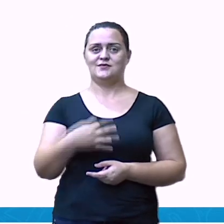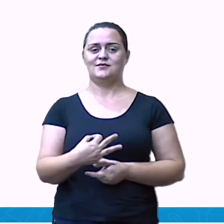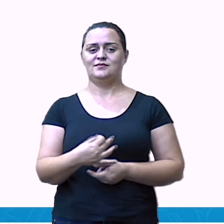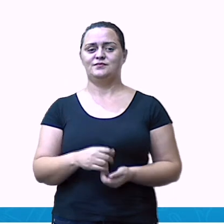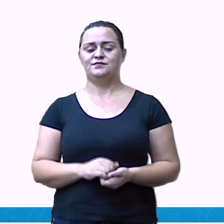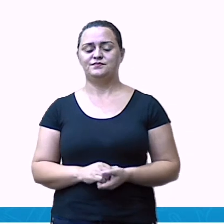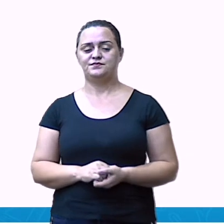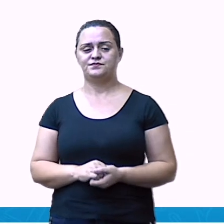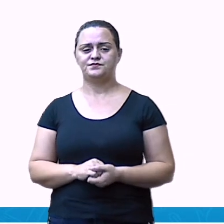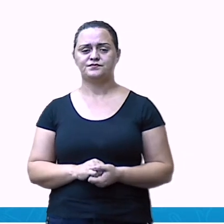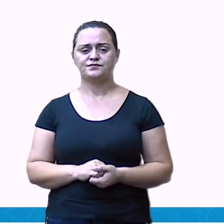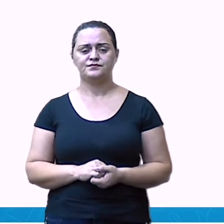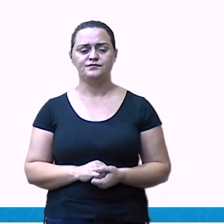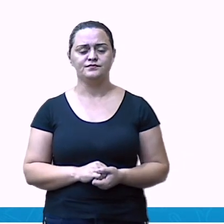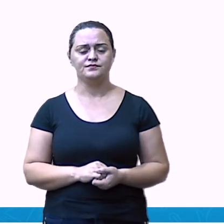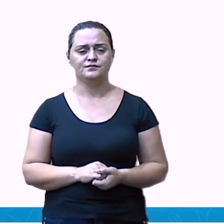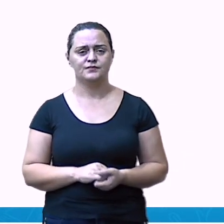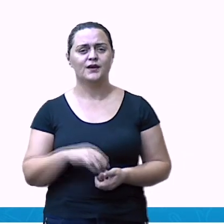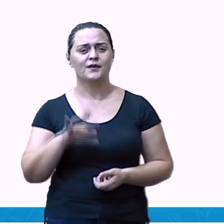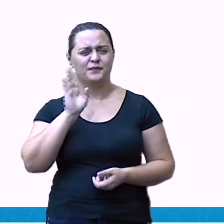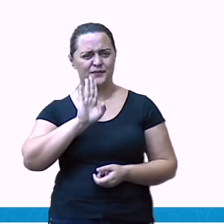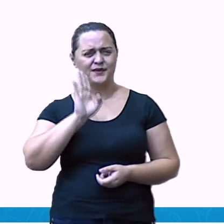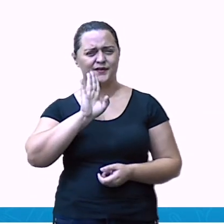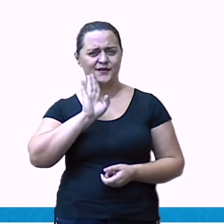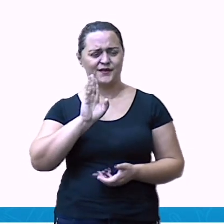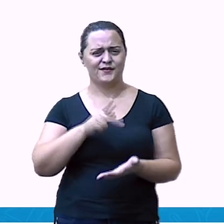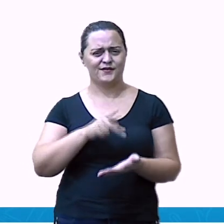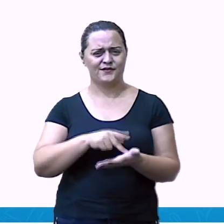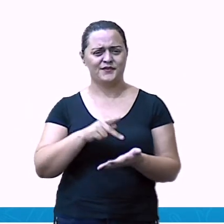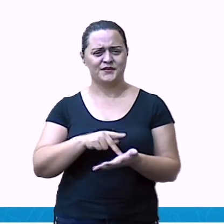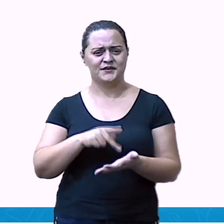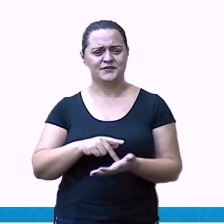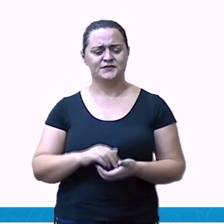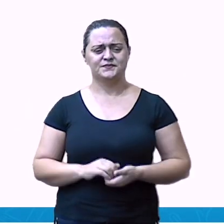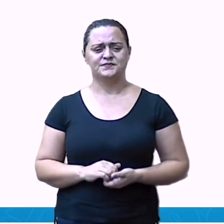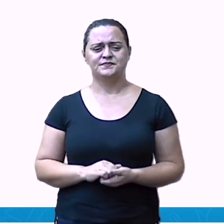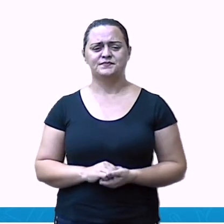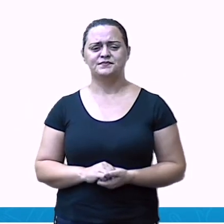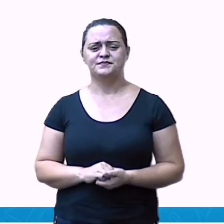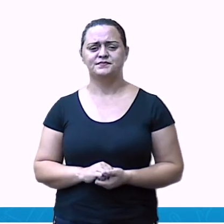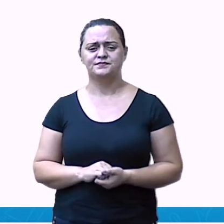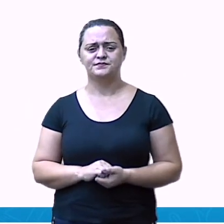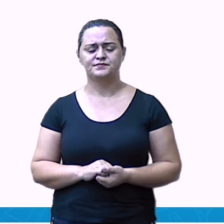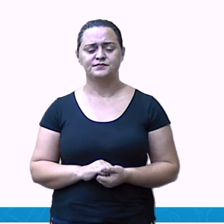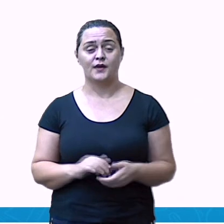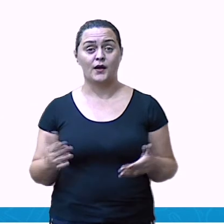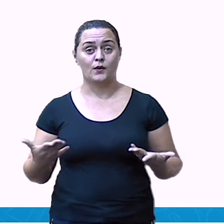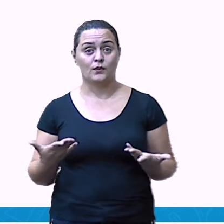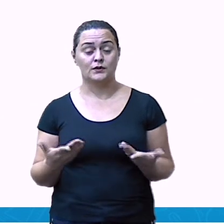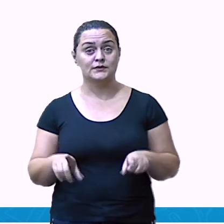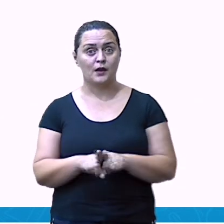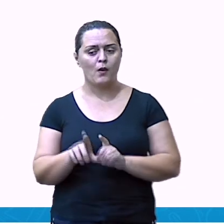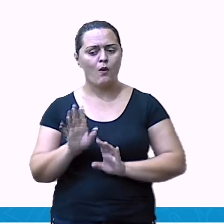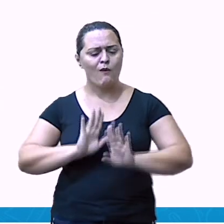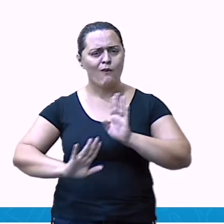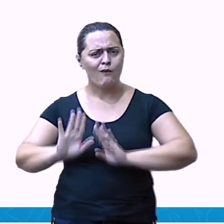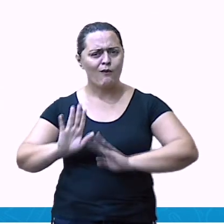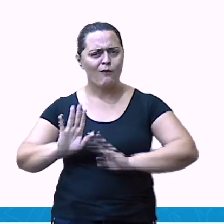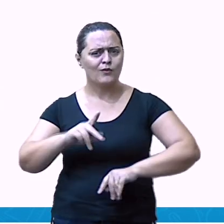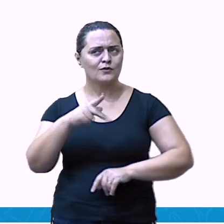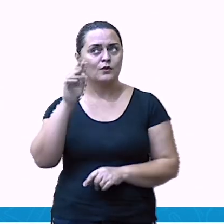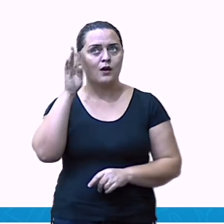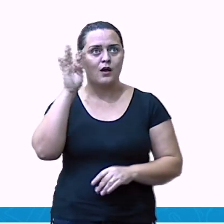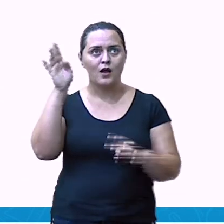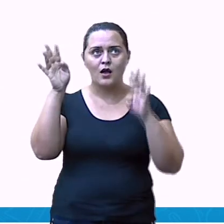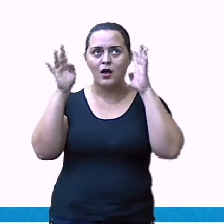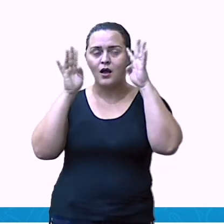mental. Muito bacana, viu? Gostei desse negócio aqui. Cuide de sua imaginação e de seus